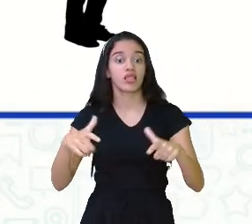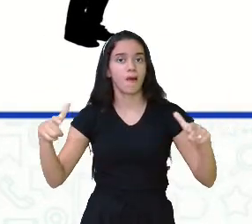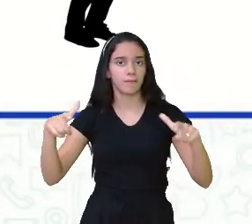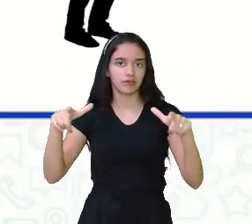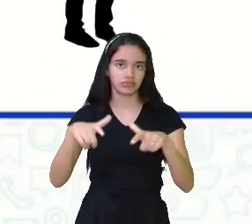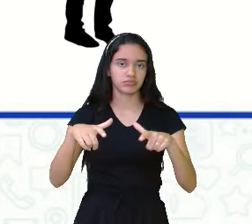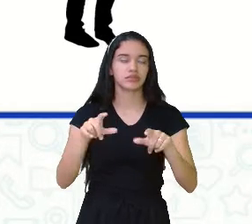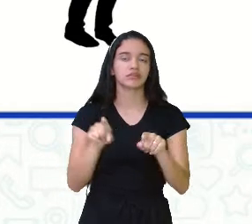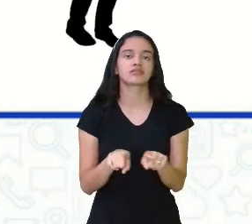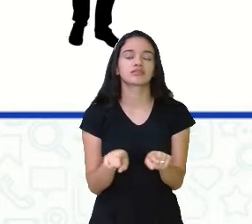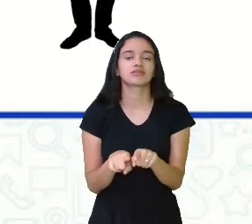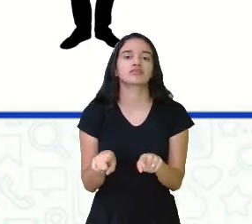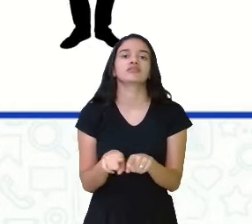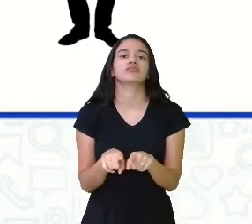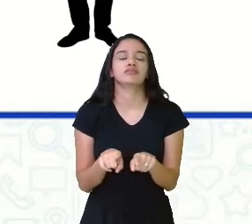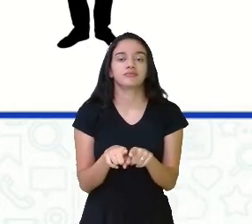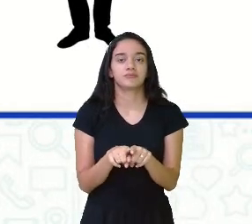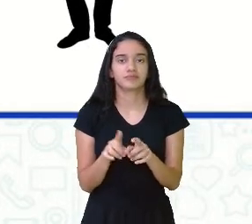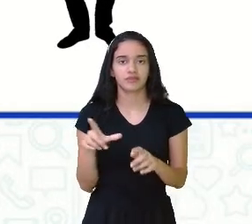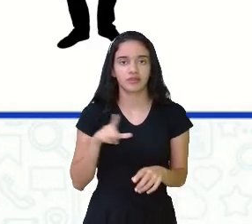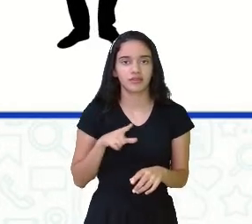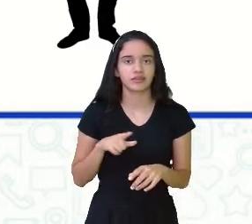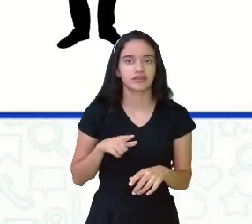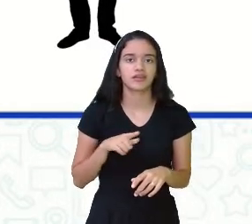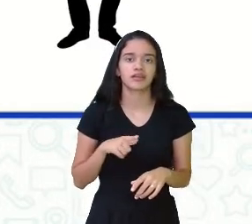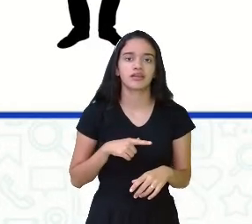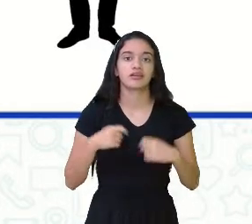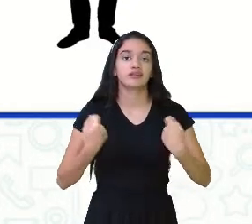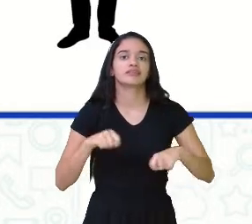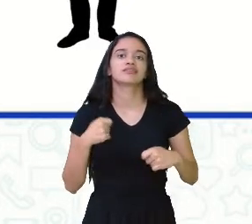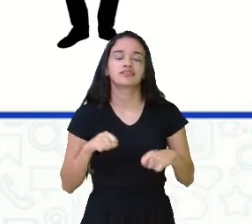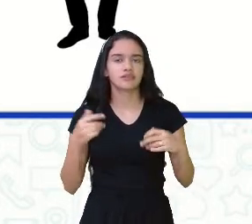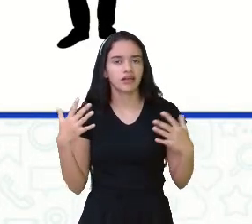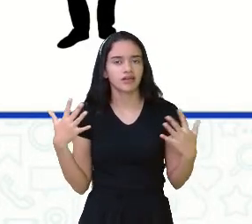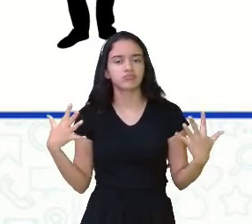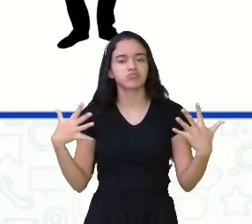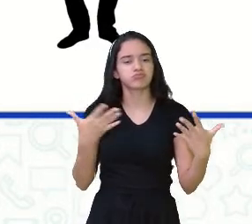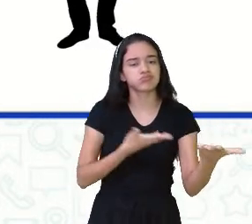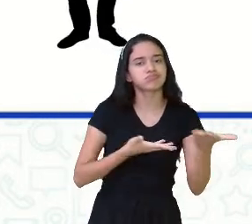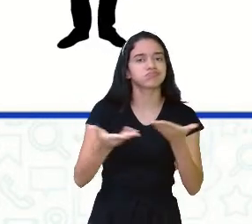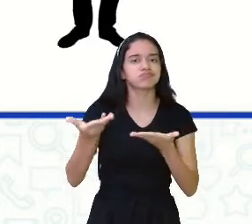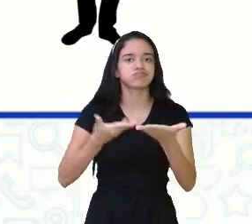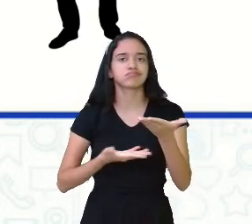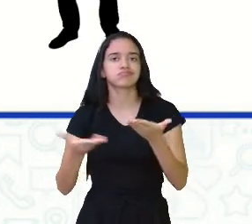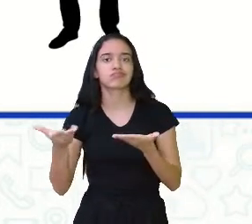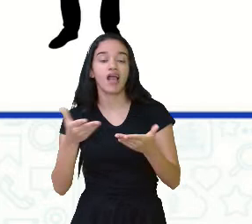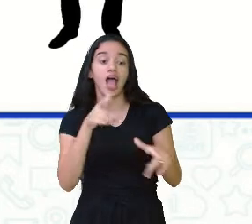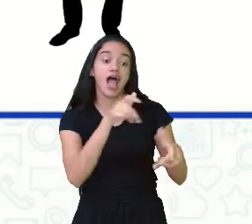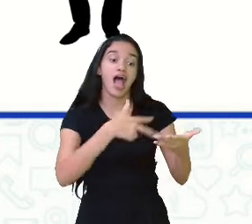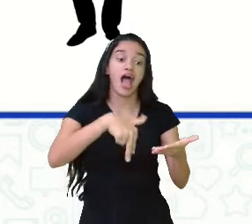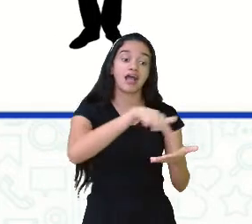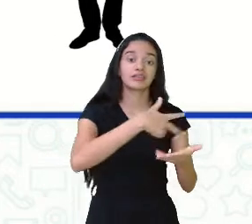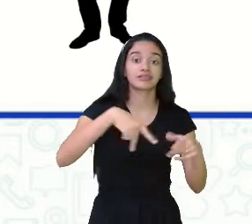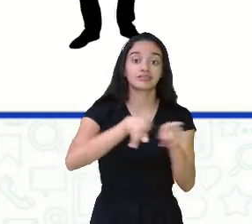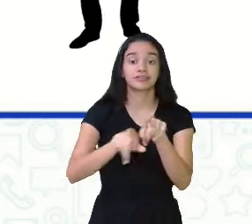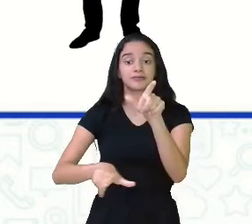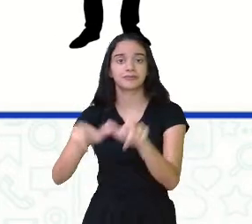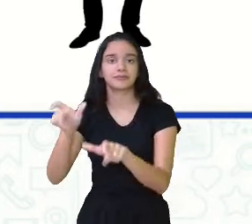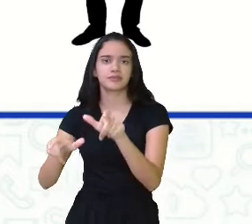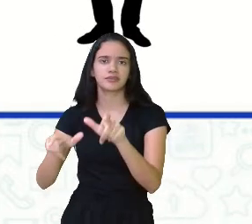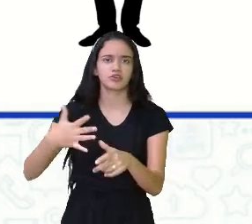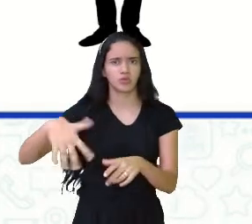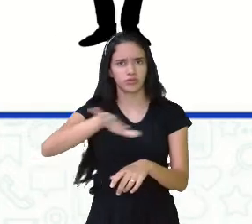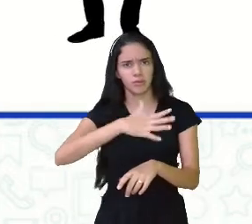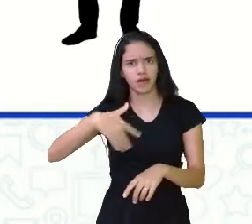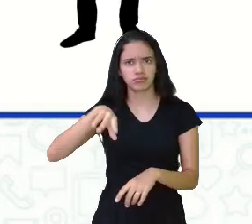elementos decorativos ou alusivos à dança têm impacto na necessária harmonia entre dança, dançarino e o lugar. E o espaço não é